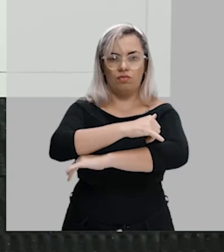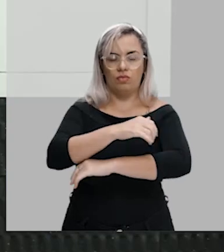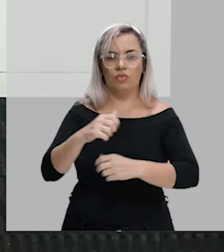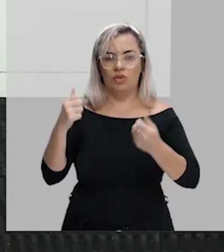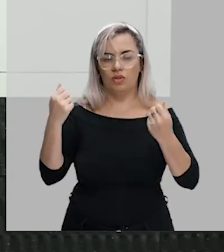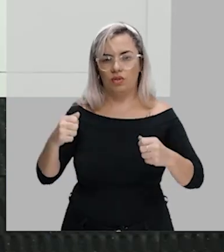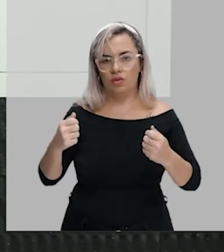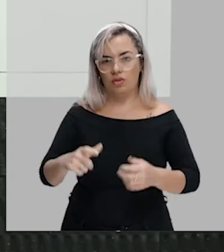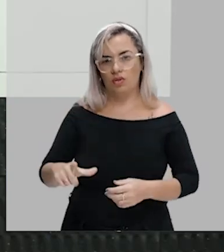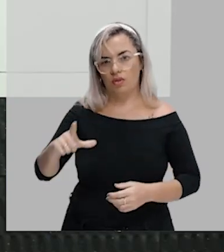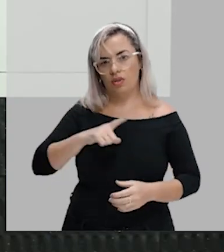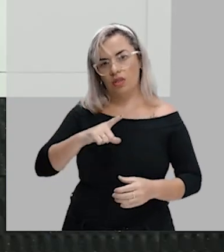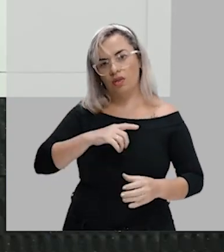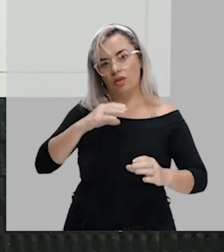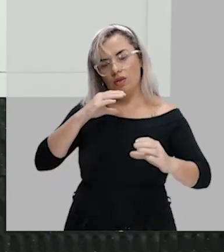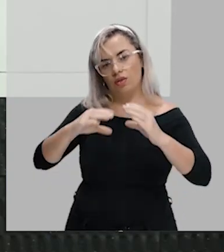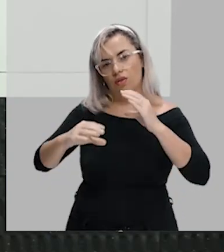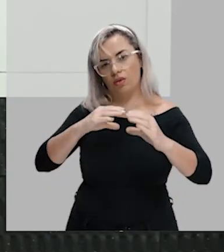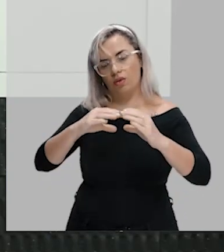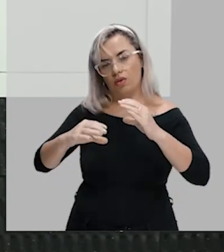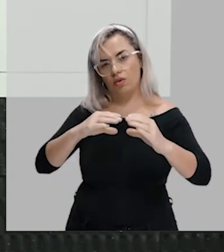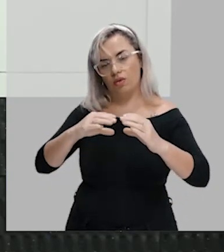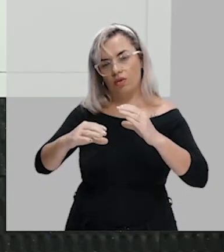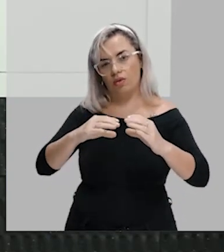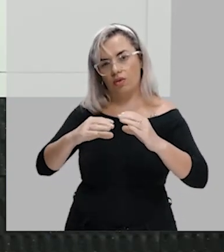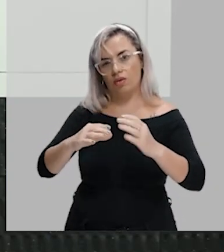necessário para que se tenha comunicação com